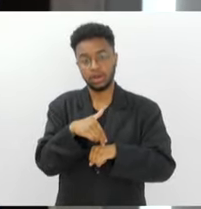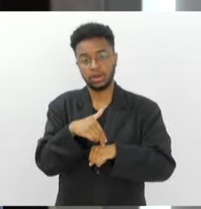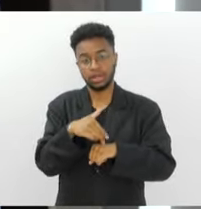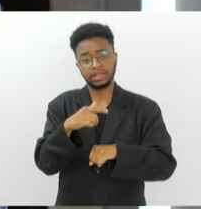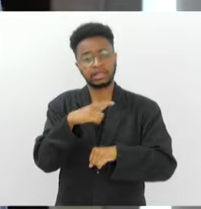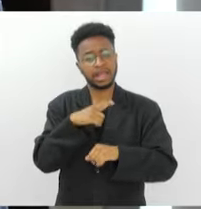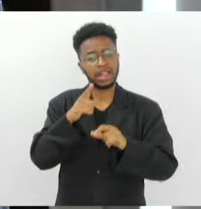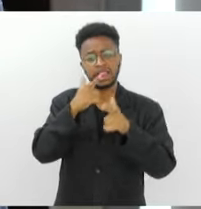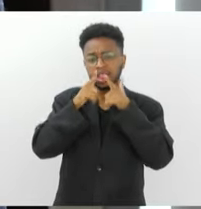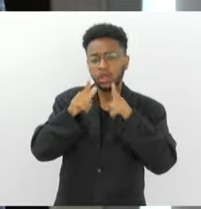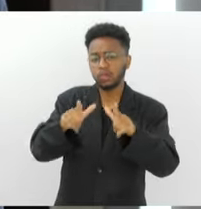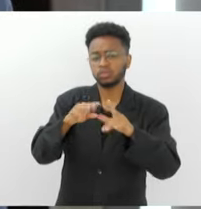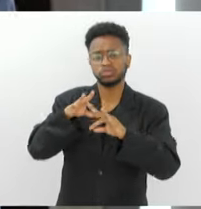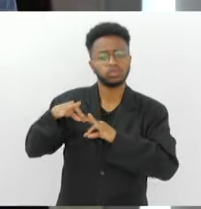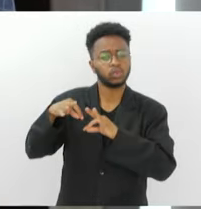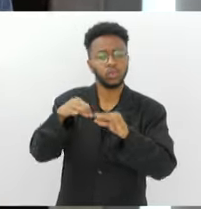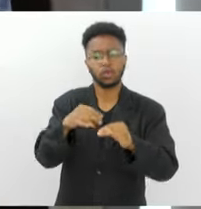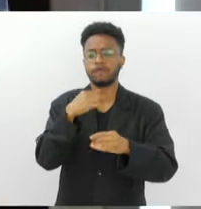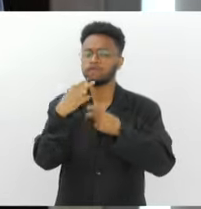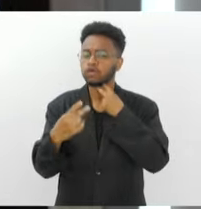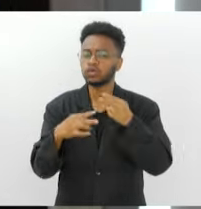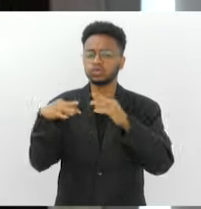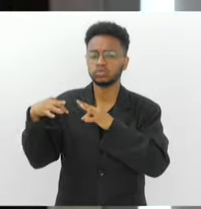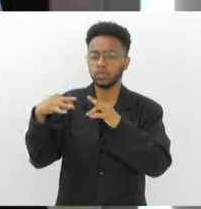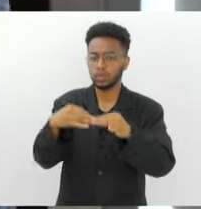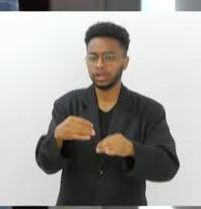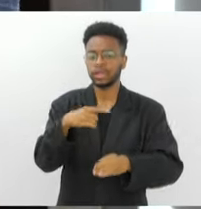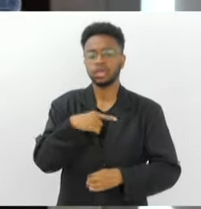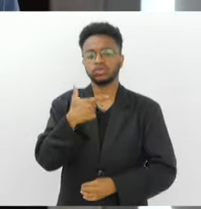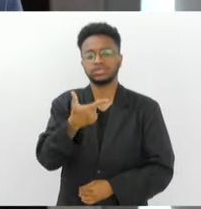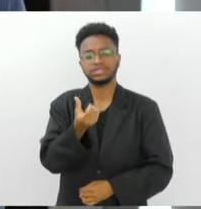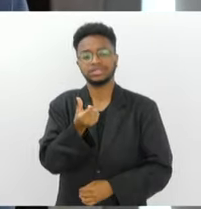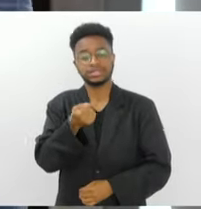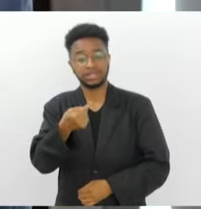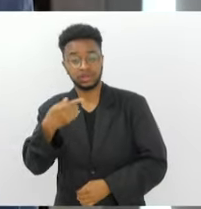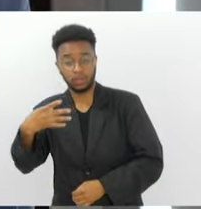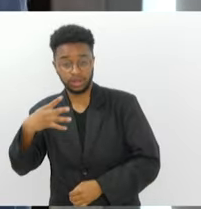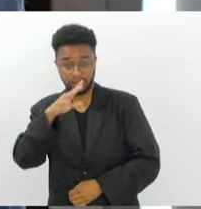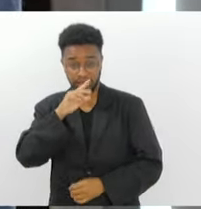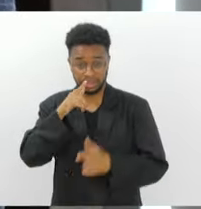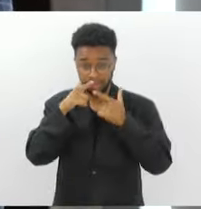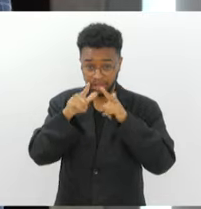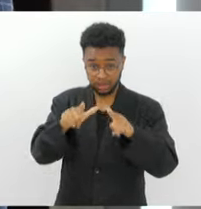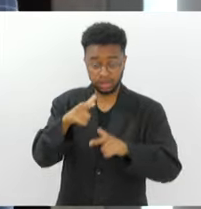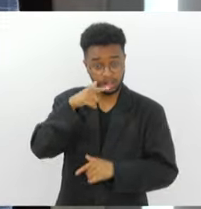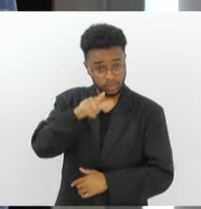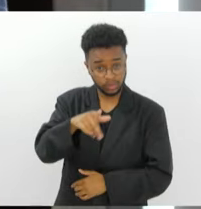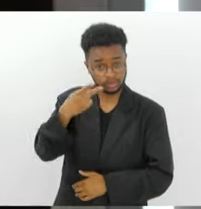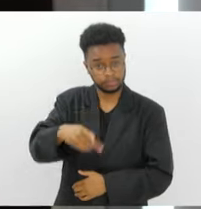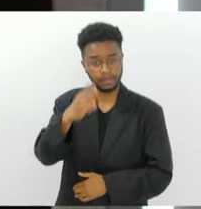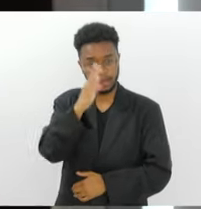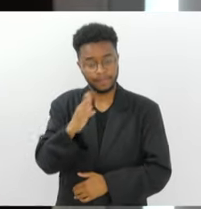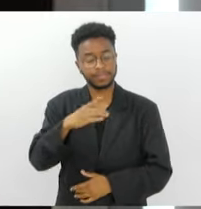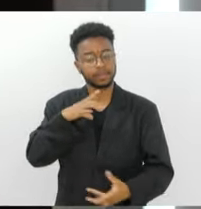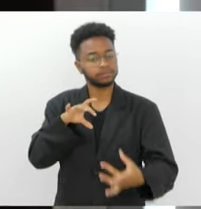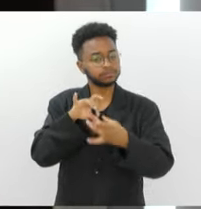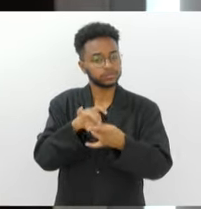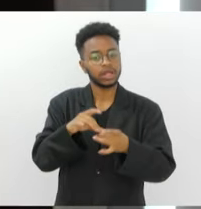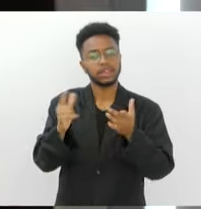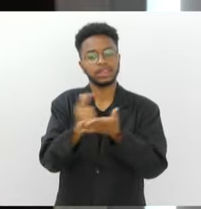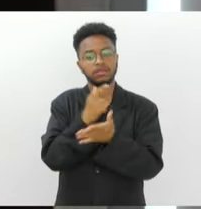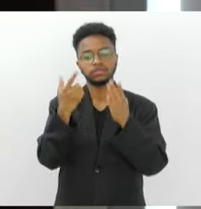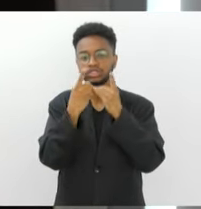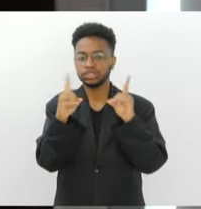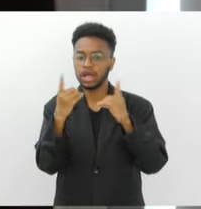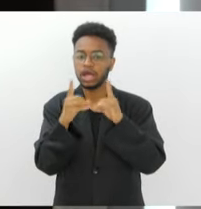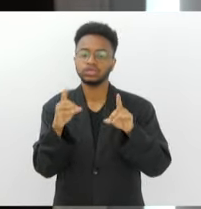as línguas, todas as vozes do Brasil, as 274 línguas do Brasil estão também aqui representadas em função dos livros didáticos, por exemplo,